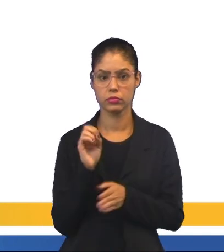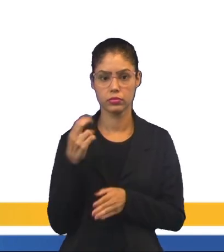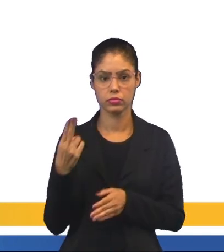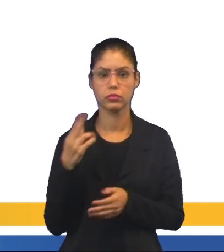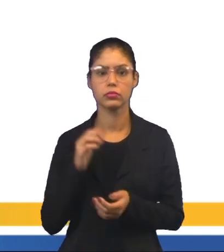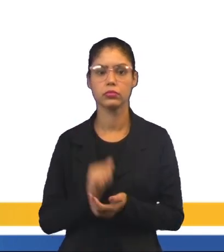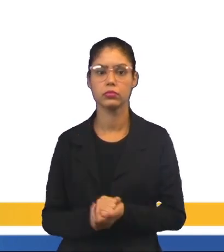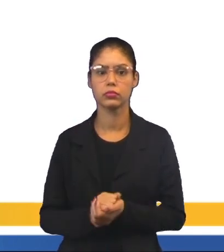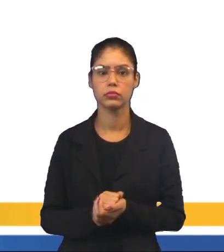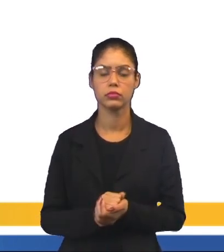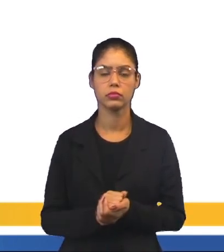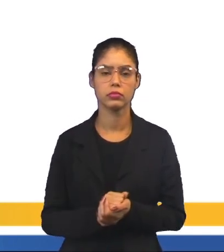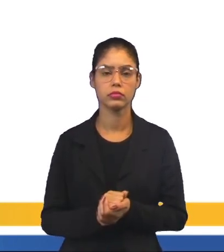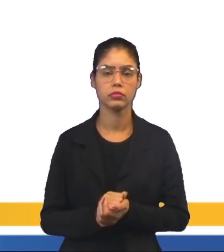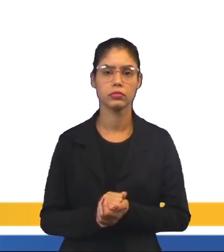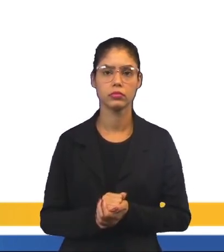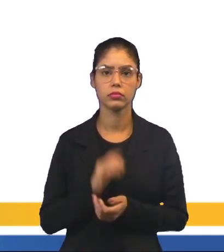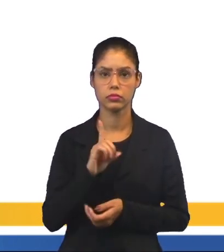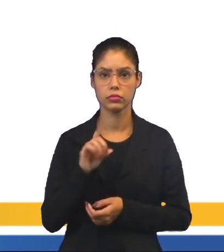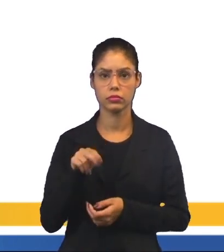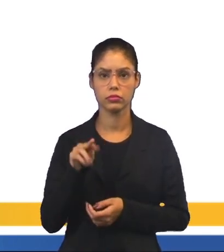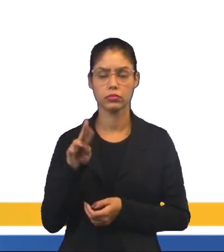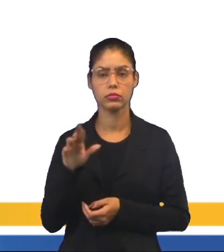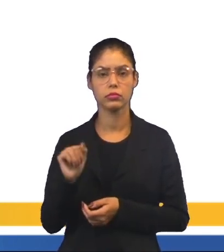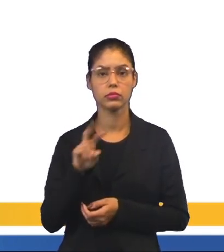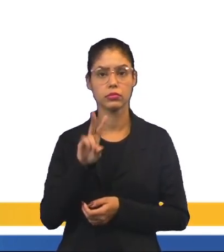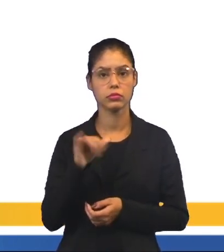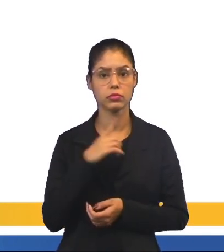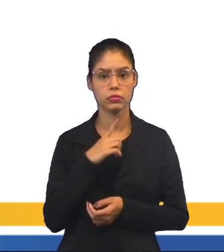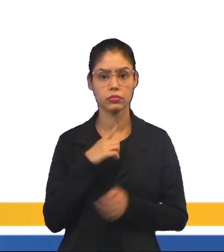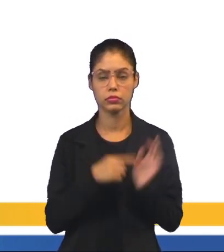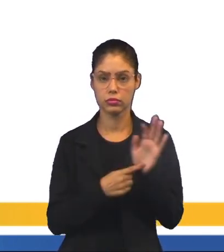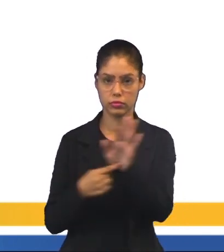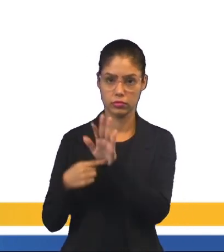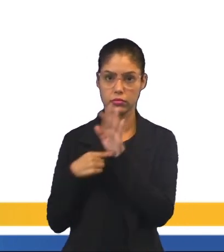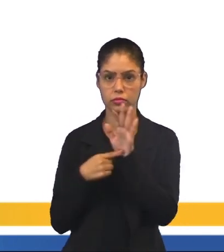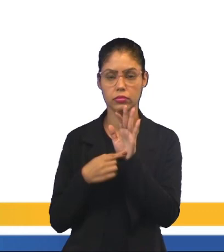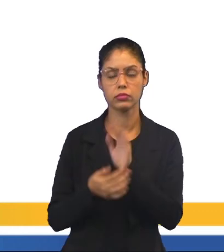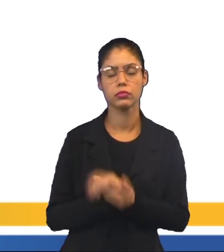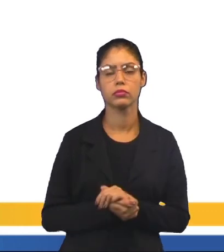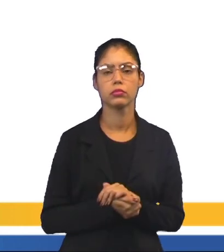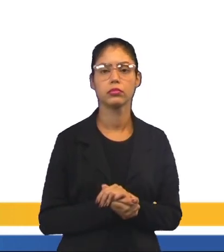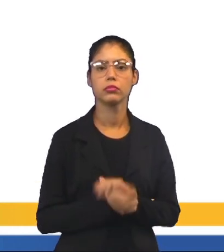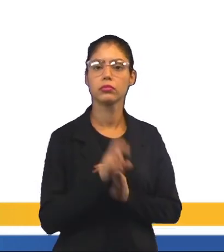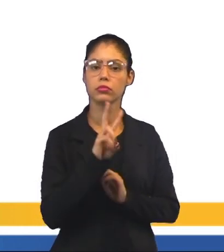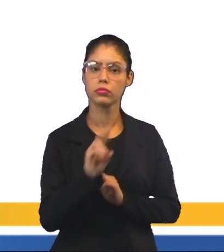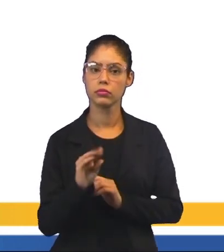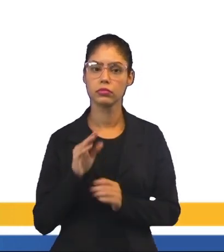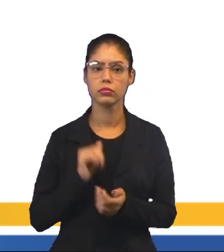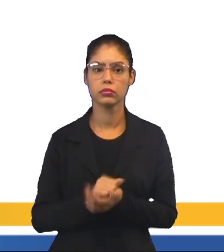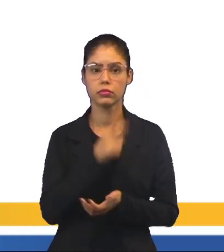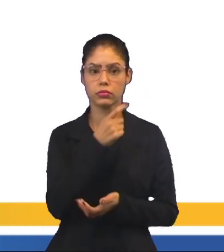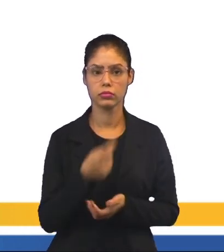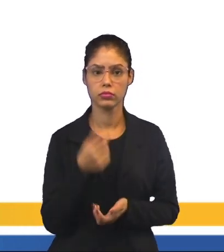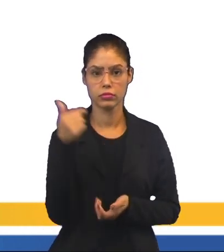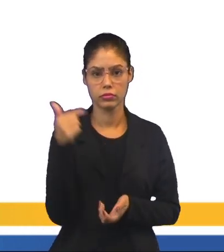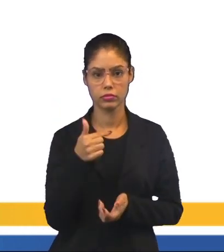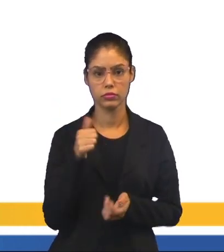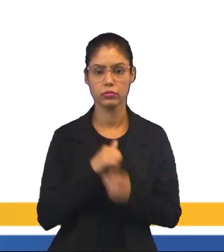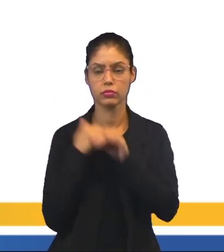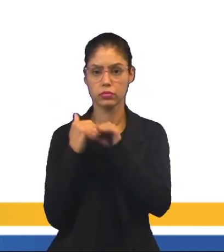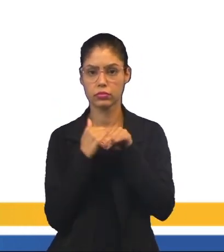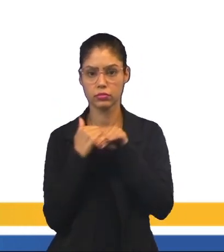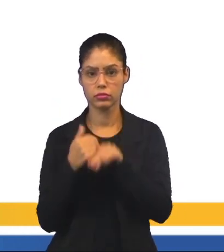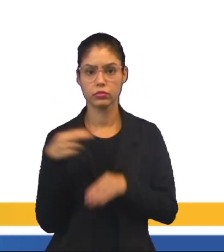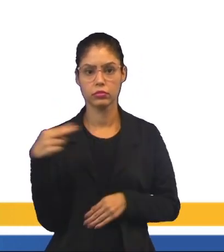seja, no denominador, ele vai ser uma demonstração, tá? Então, vai ficar x sobre 2, que é